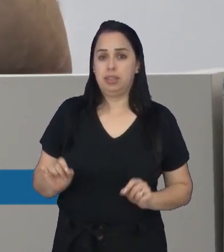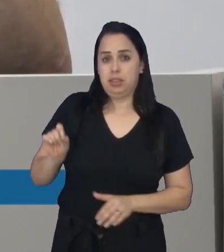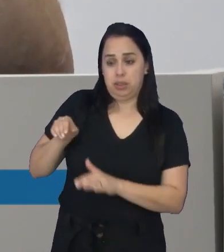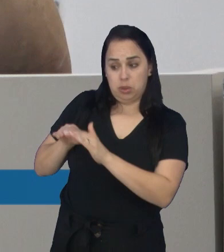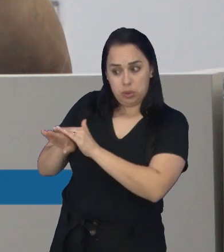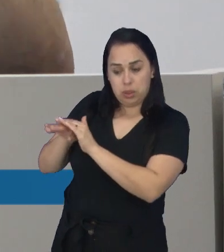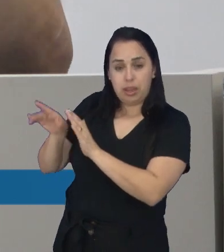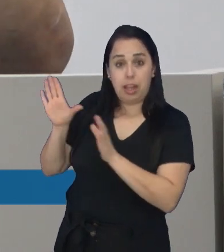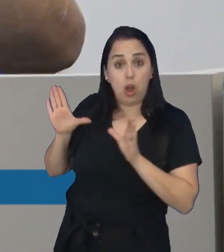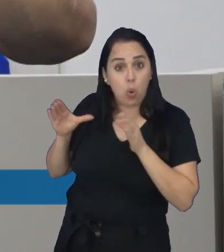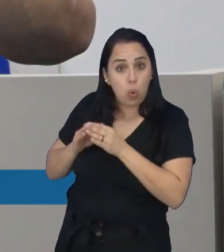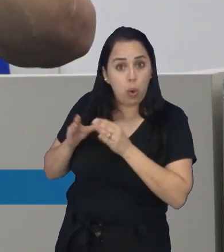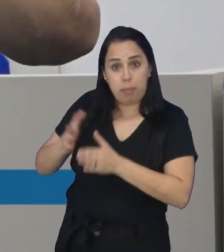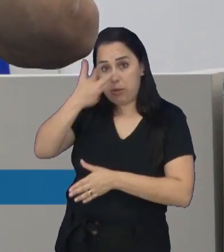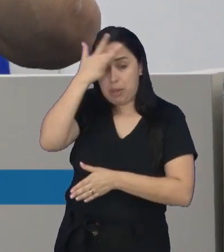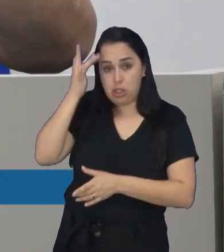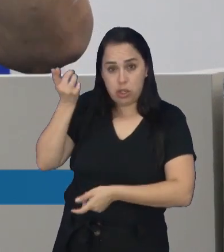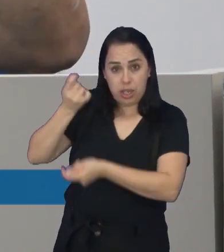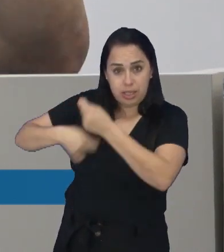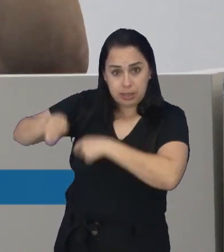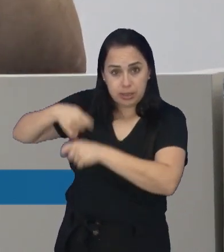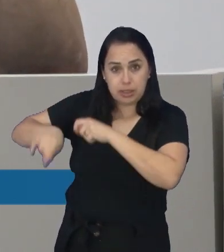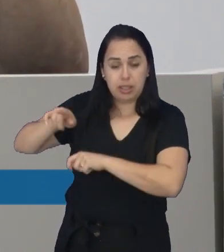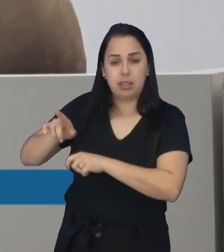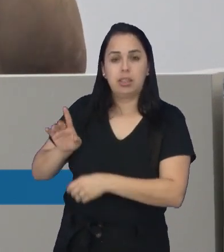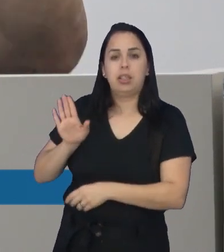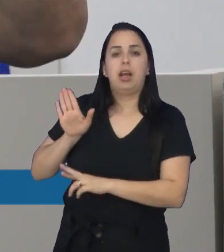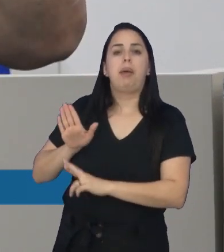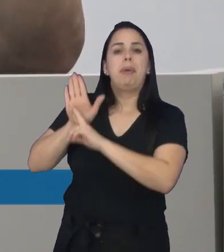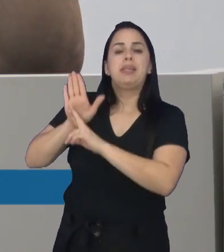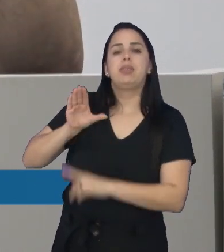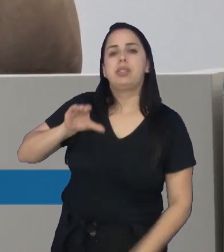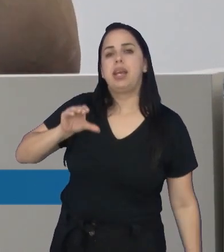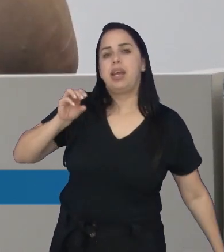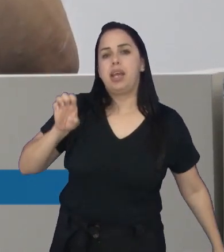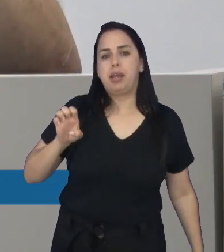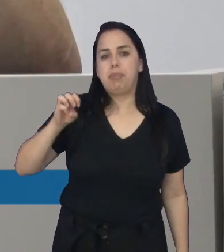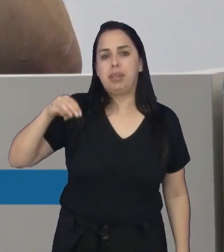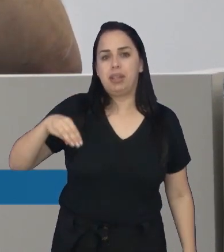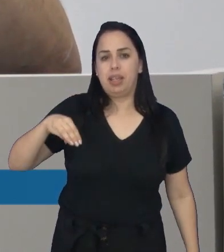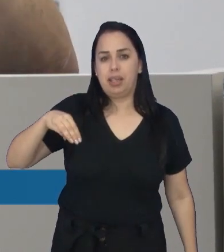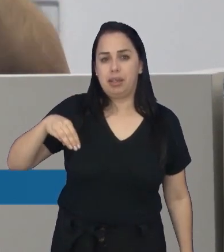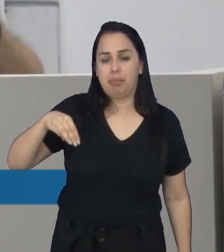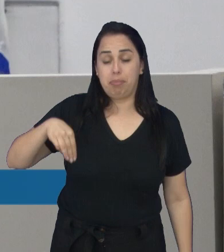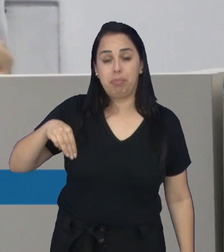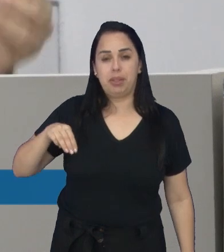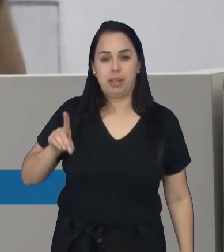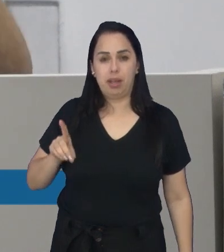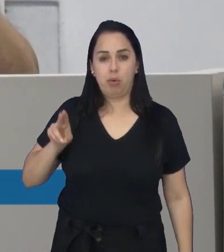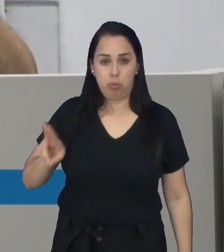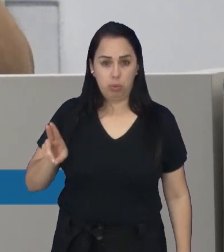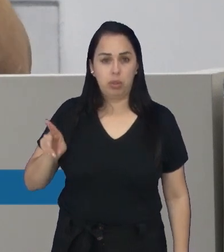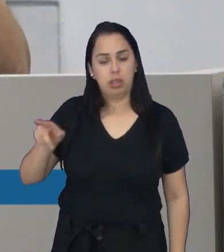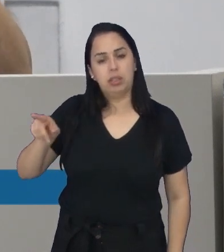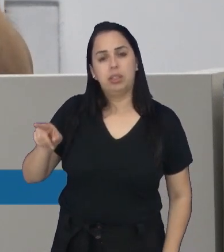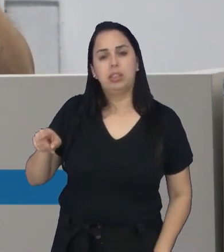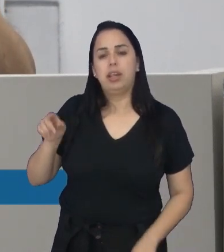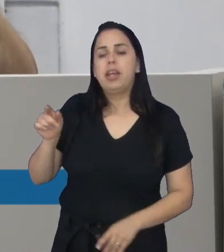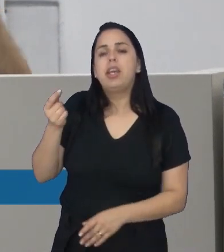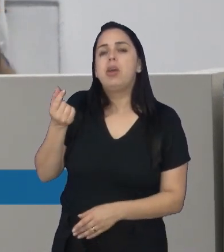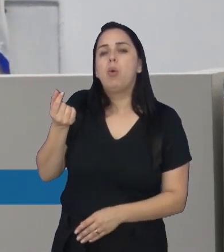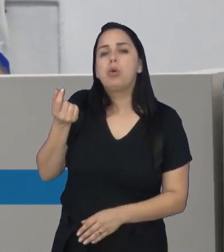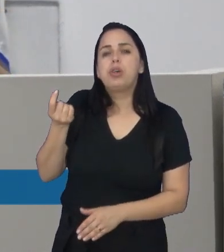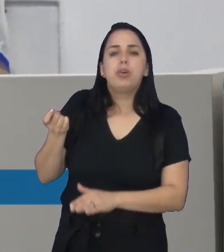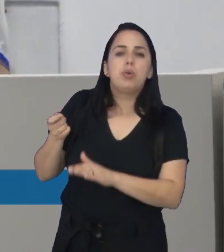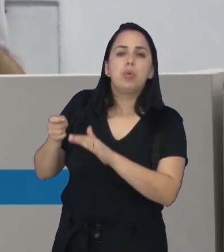um grupo gestor de representantes do cmdu tanto sociedade privada quanto prefeitura onde se estabelece o uso do dinheiro